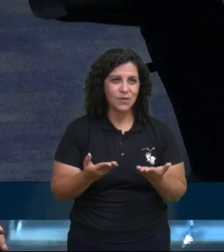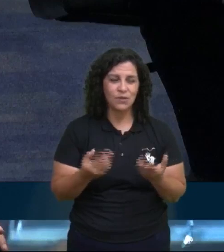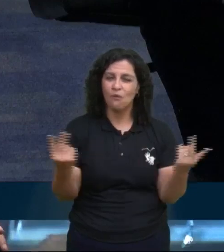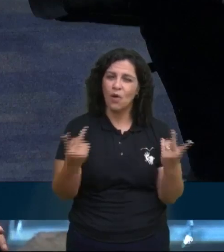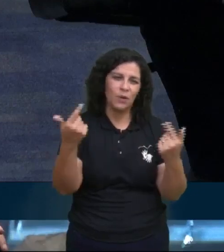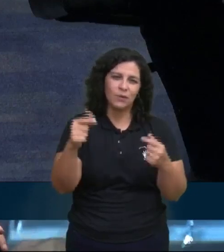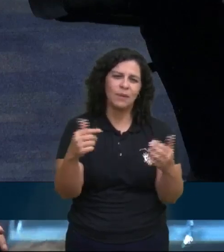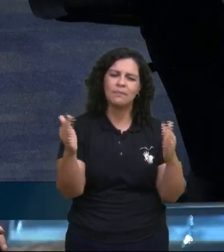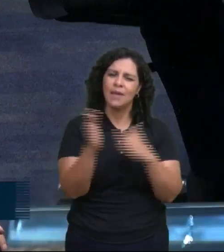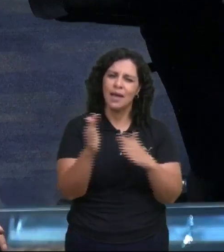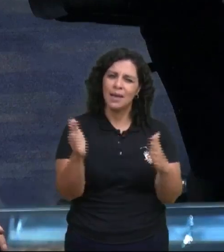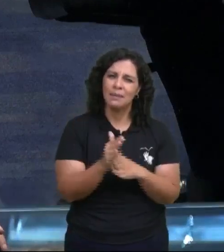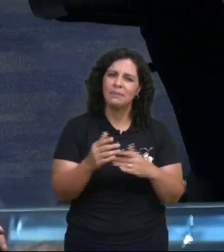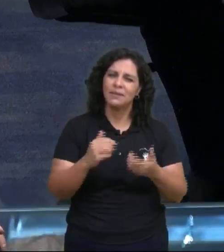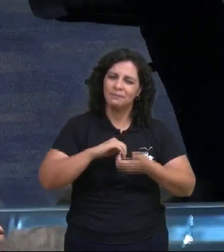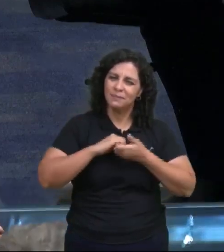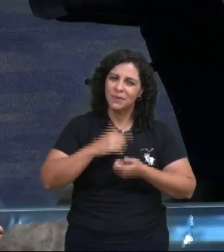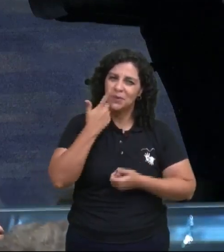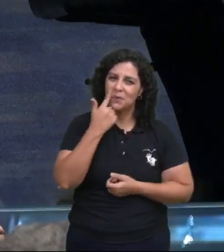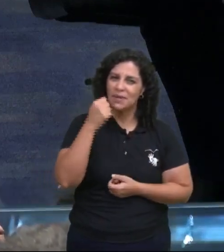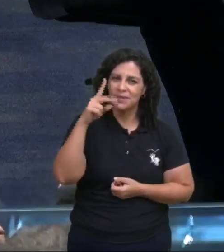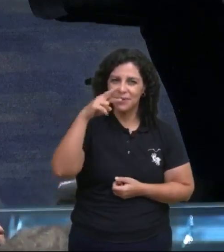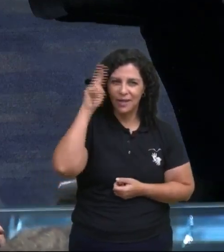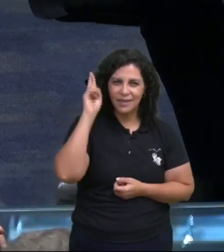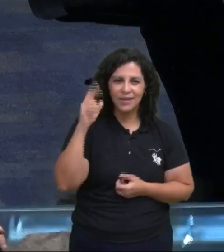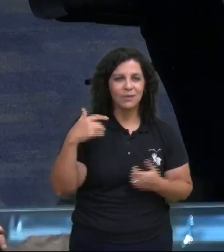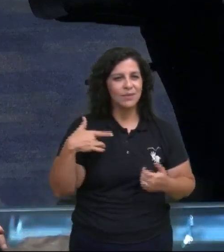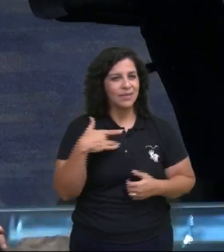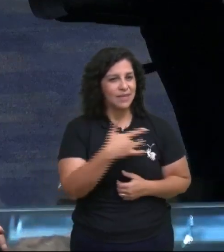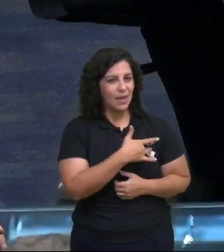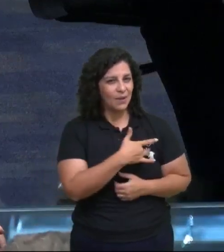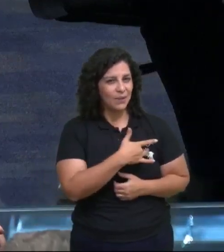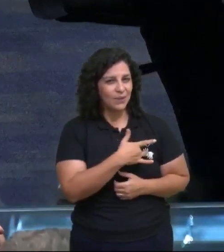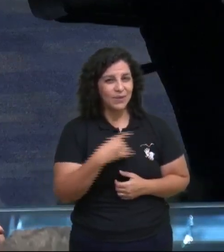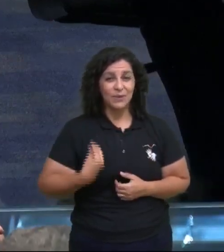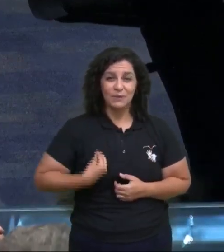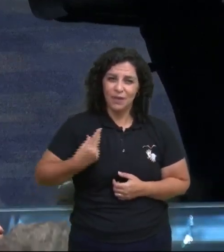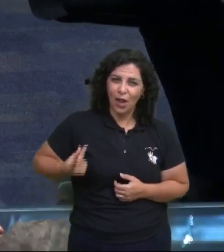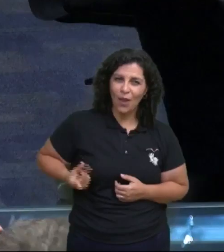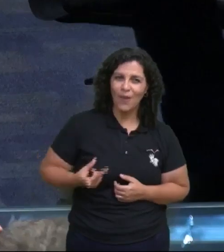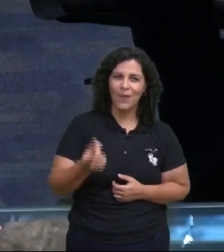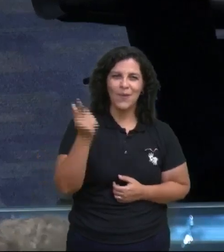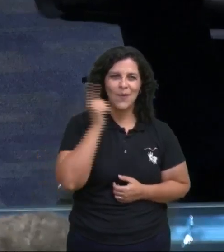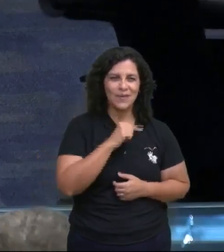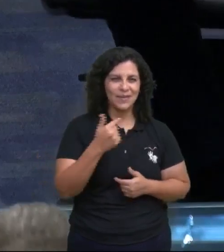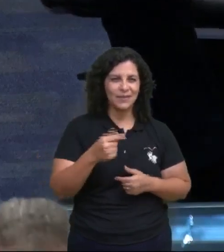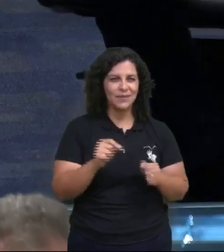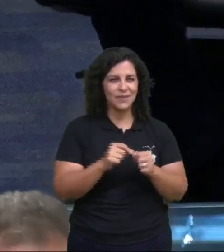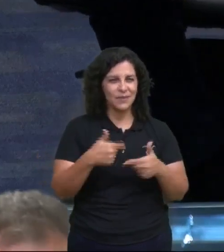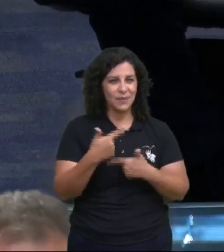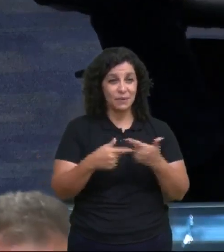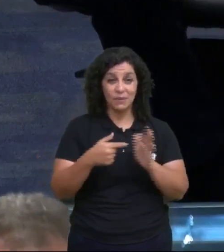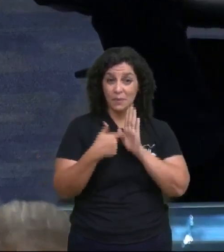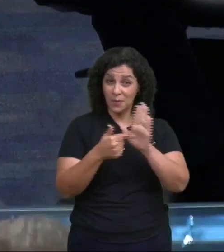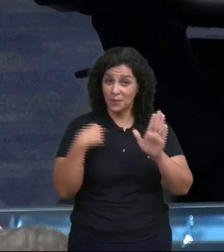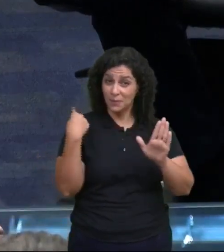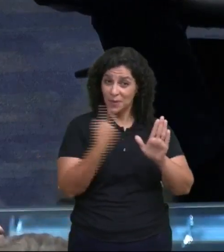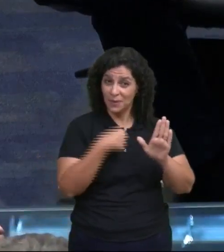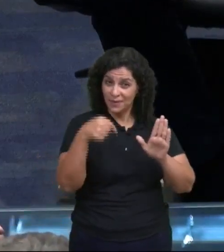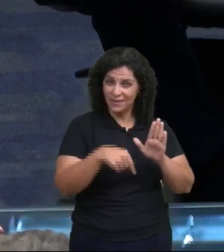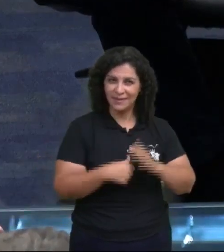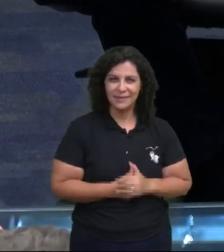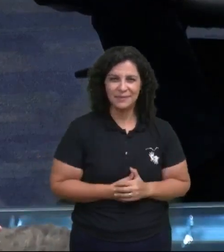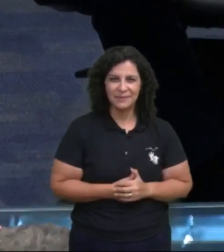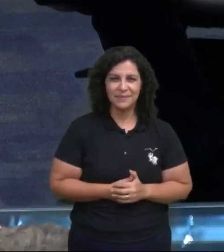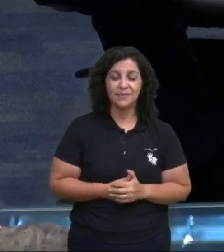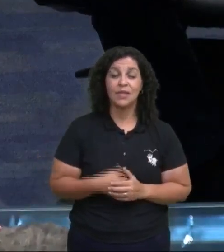preço. Parabéns, uma saudação ao Requião e muita saúde, vida longa, para que ele possa continuar fazendo o que você está mostrando para todos nós aqui.